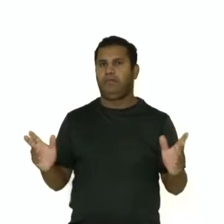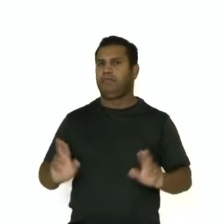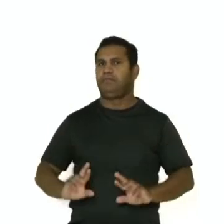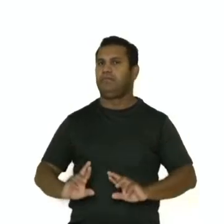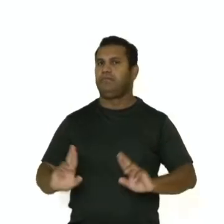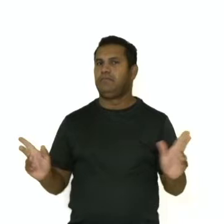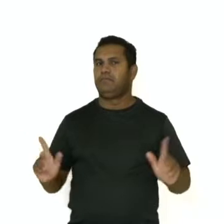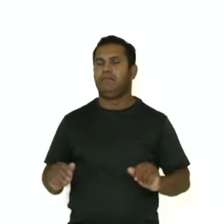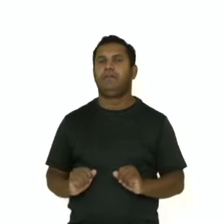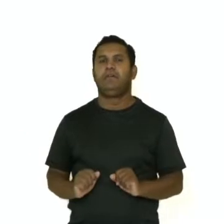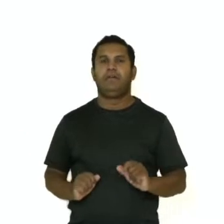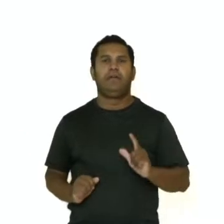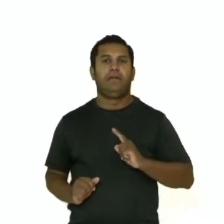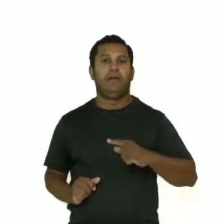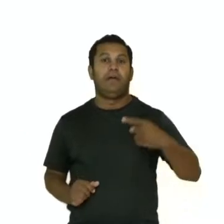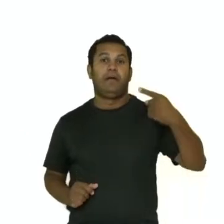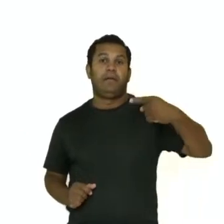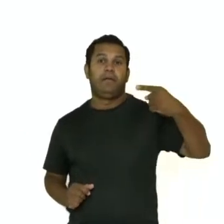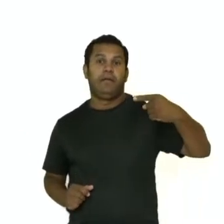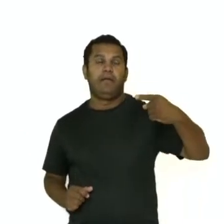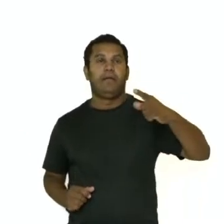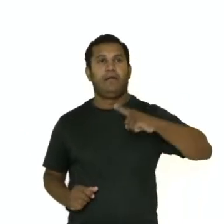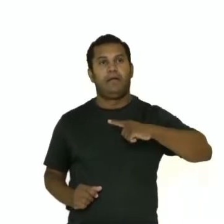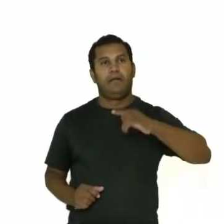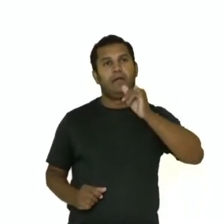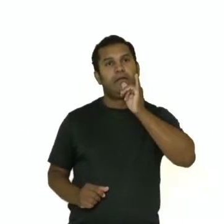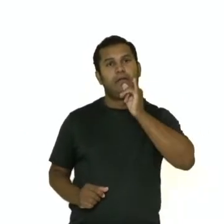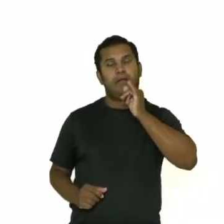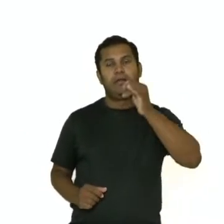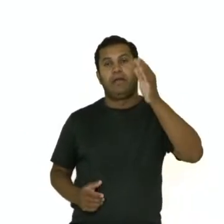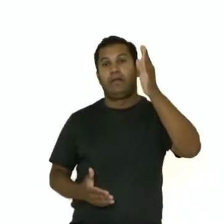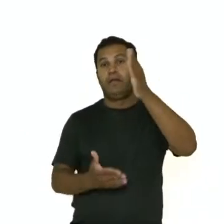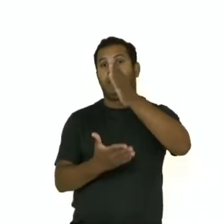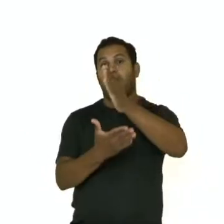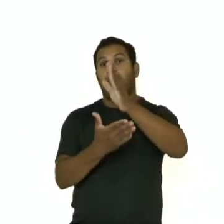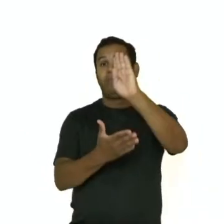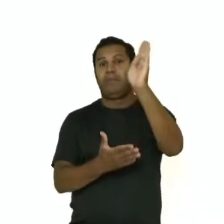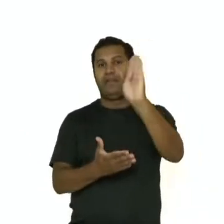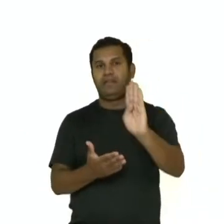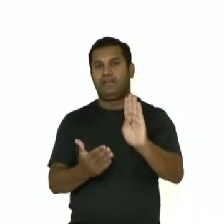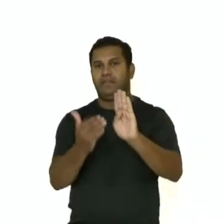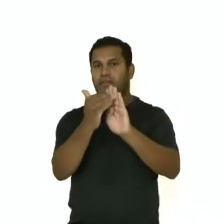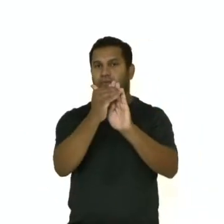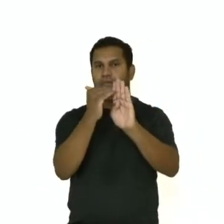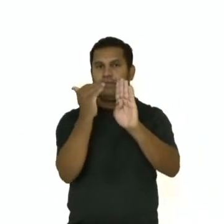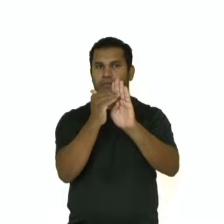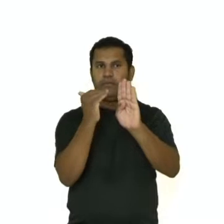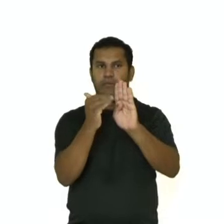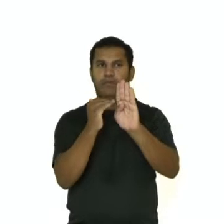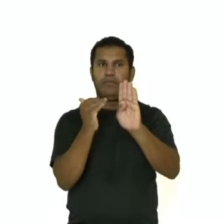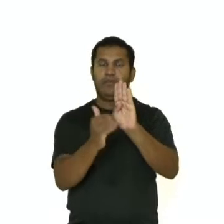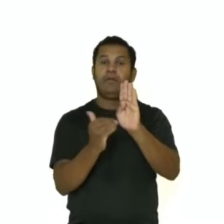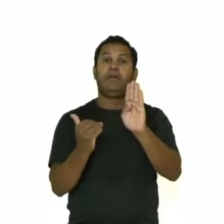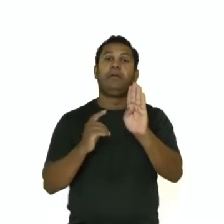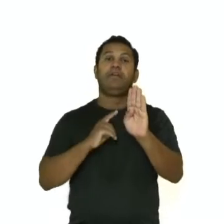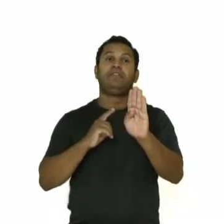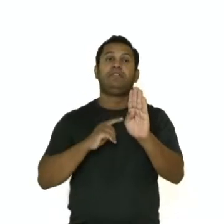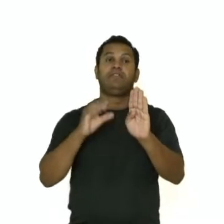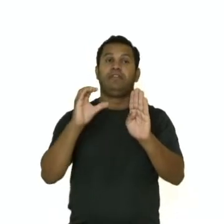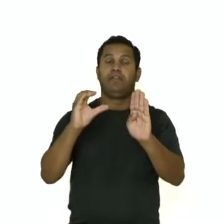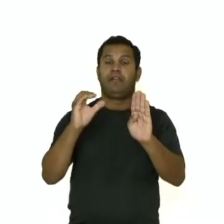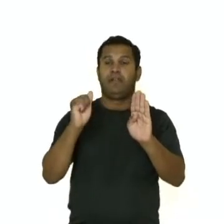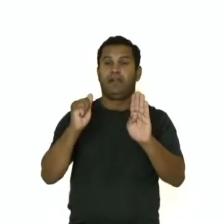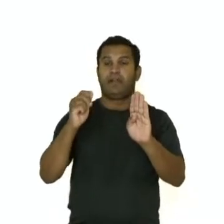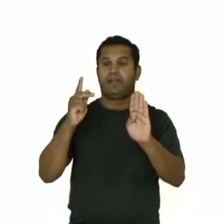feita a primeira divisão regional do Brasil foram as capitanias hereditárias. Essa divisão foi feita pelo rei de